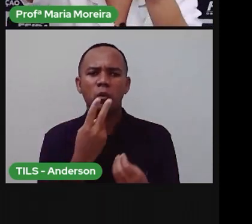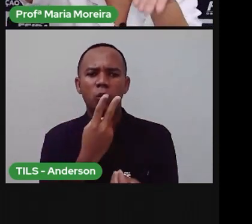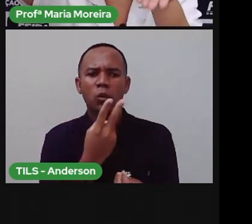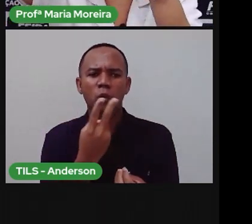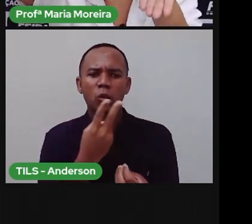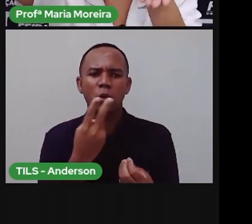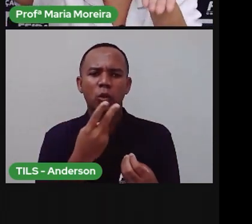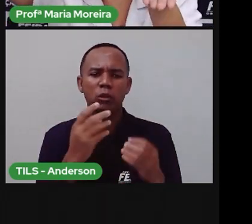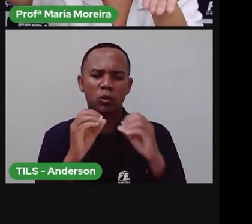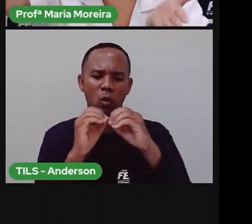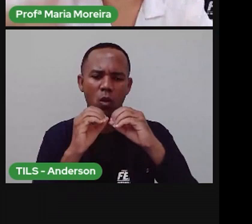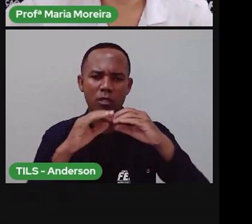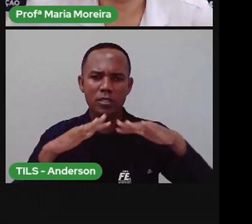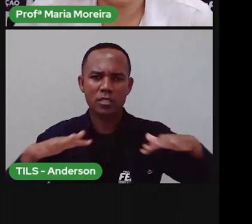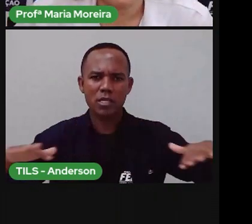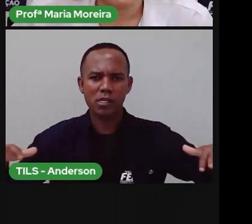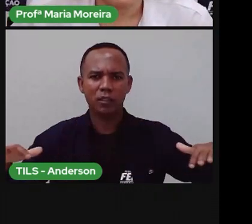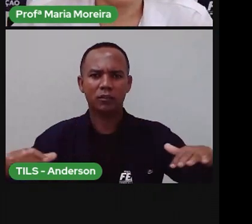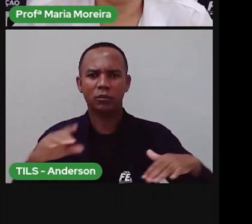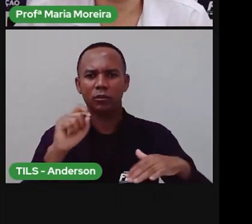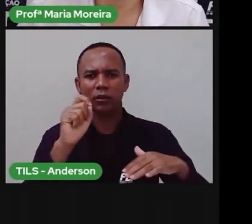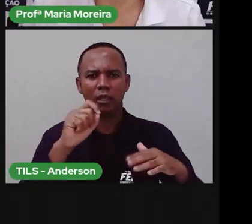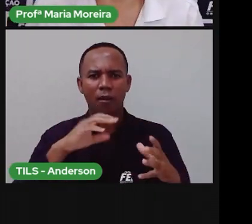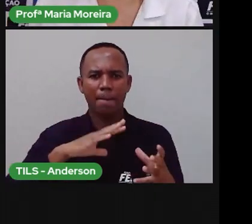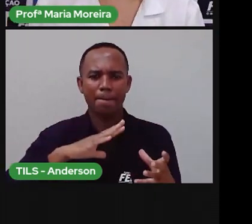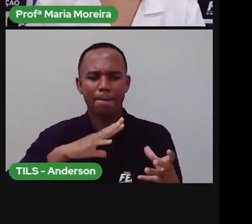ficam nos extremos, né, do planeta Terra,